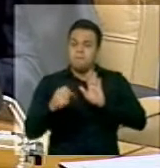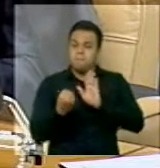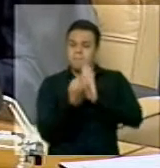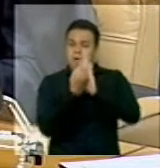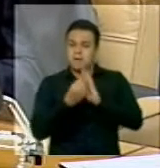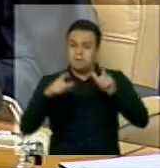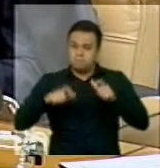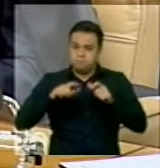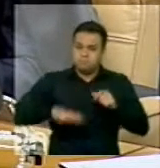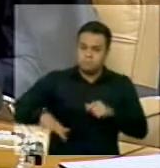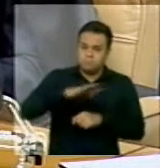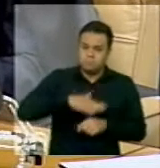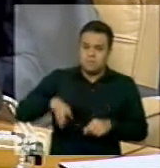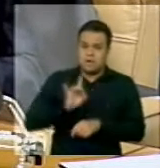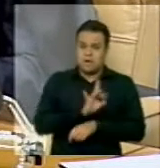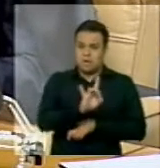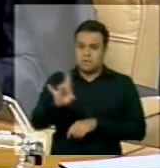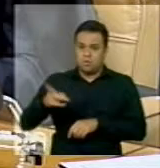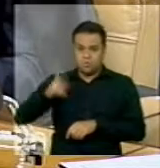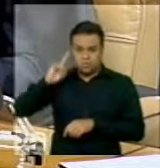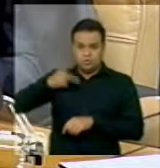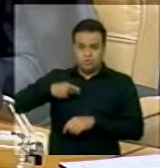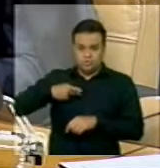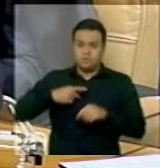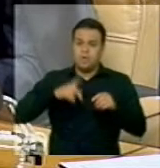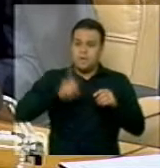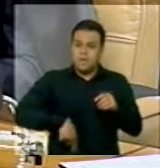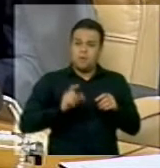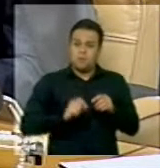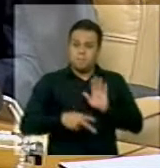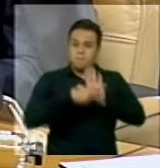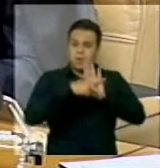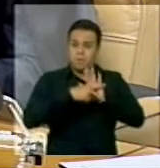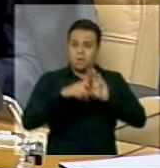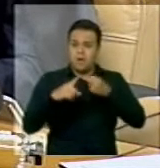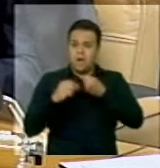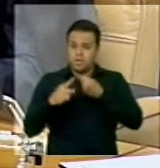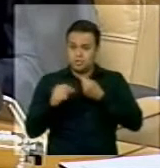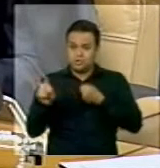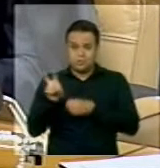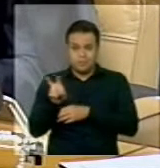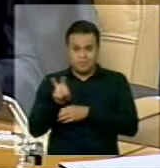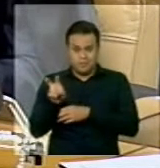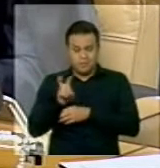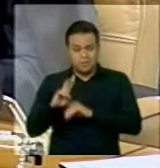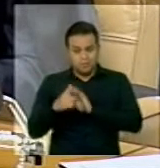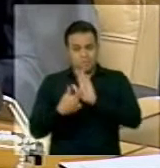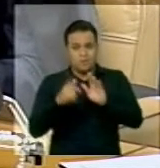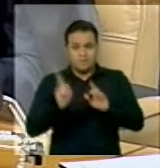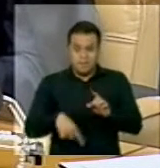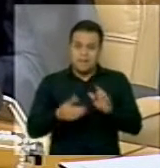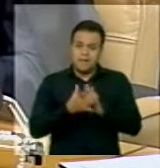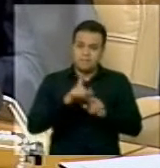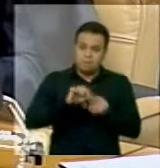a proprietários individuais, como se lê do seu próprio artigo 5º, que trata da regularização da